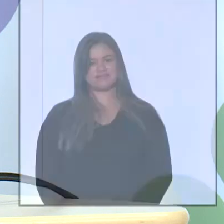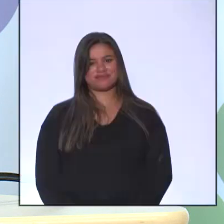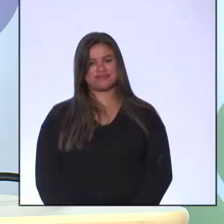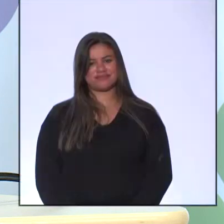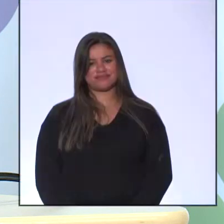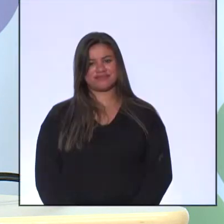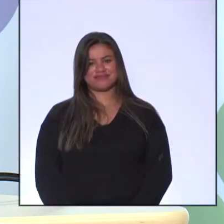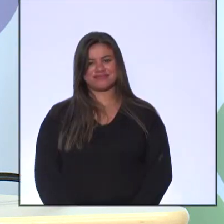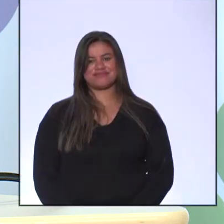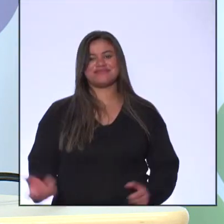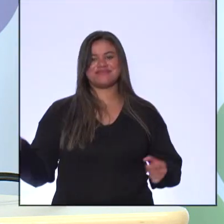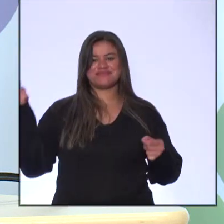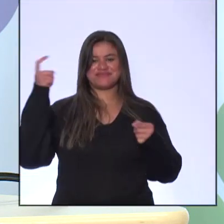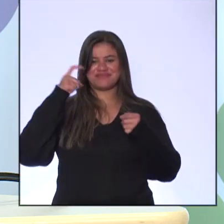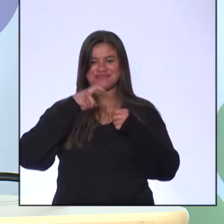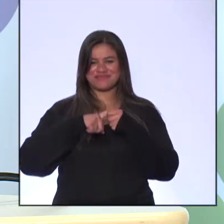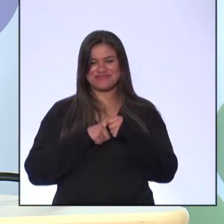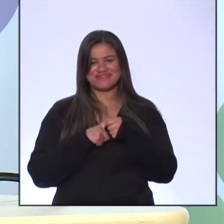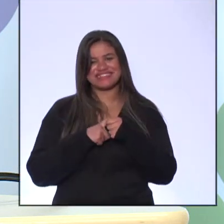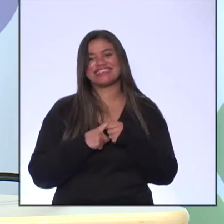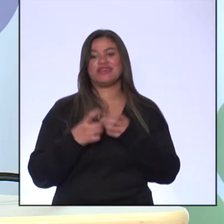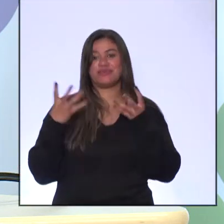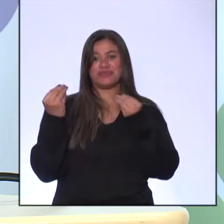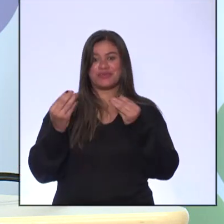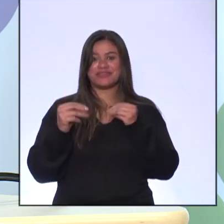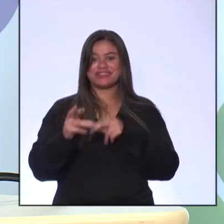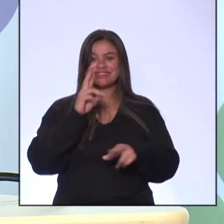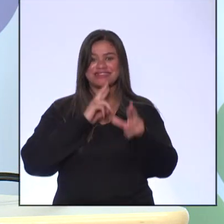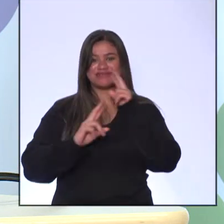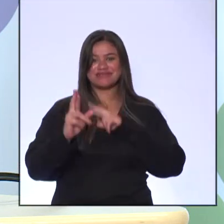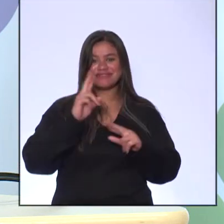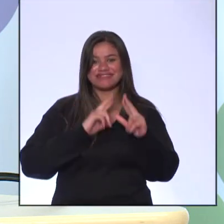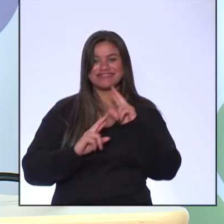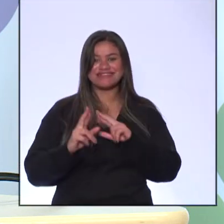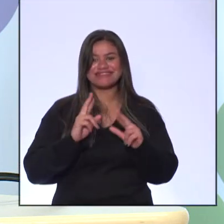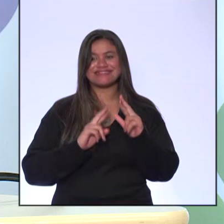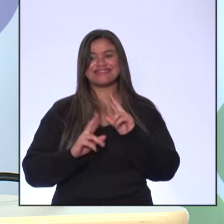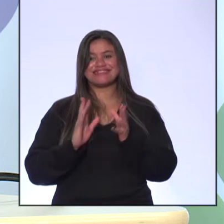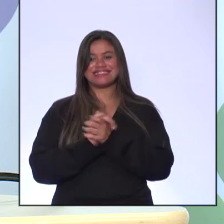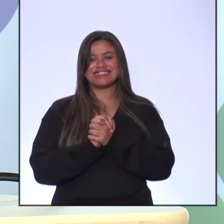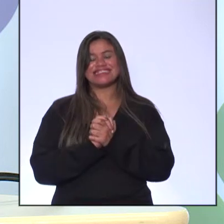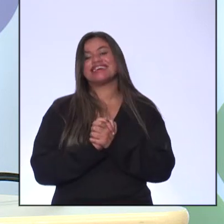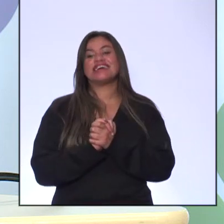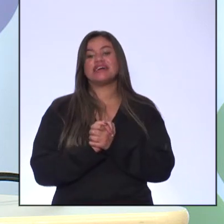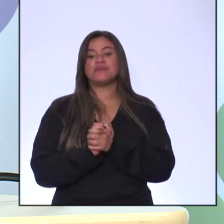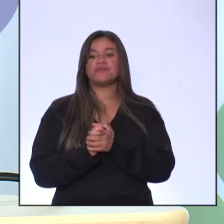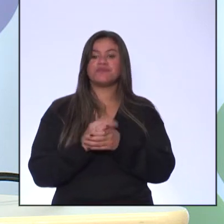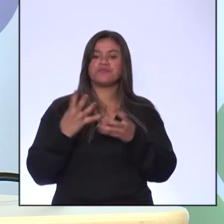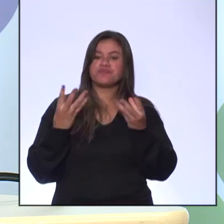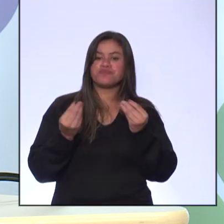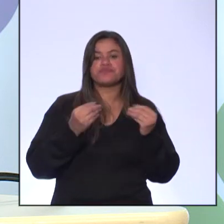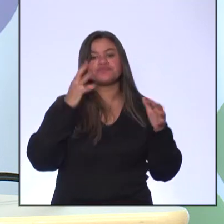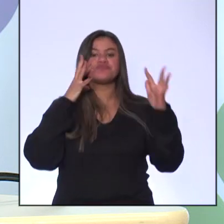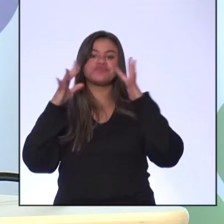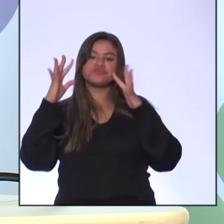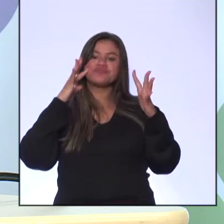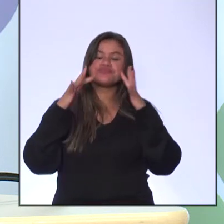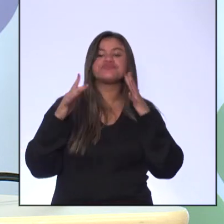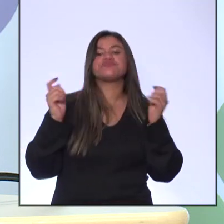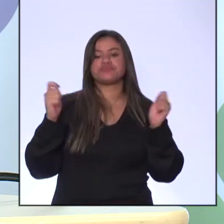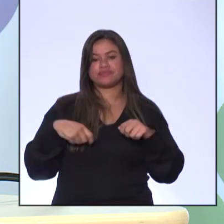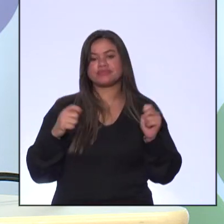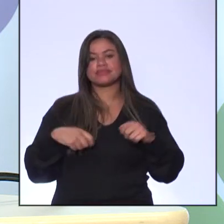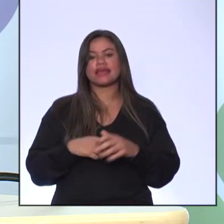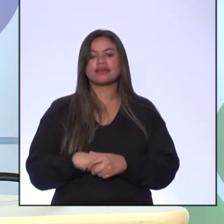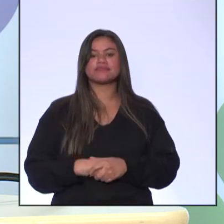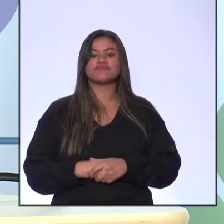Estamos de volta, muita interação no chat, bastante informação interessante, alguns pontos para a gente analisar e comentar. Bom,